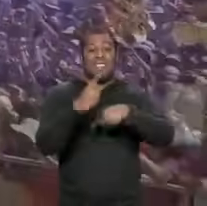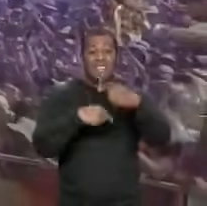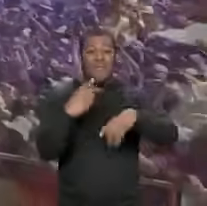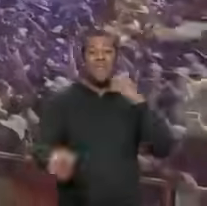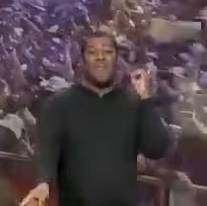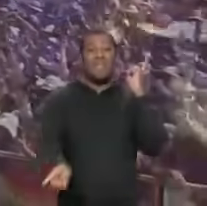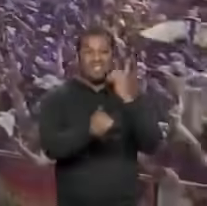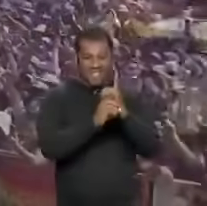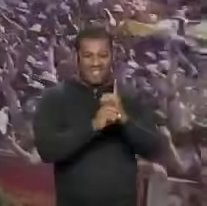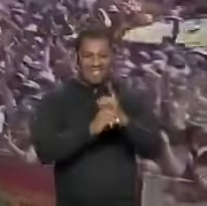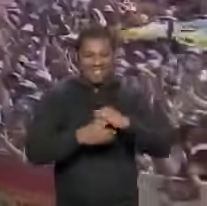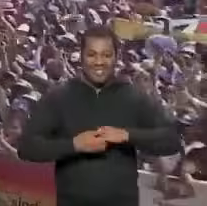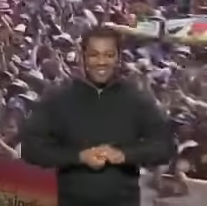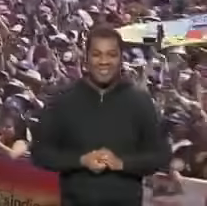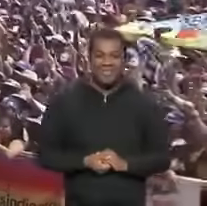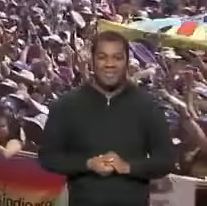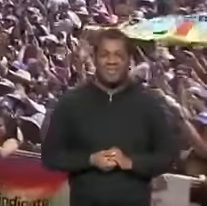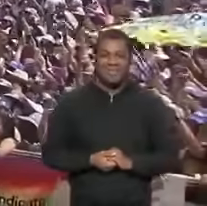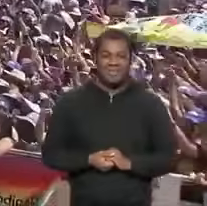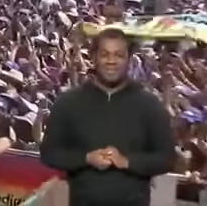próximo encontro nós